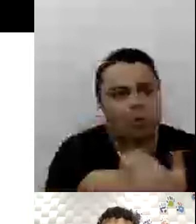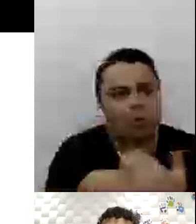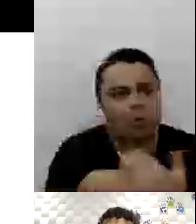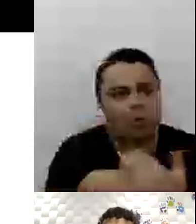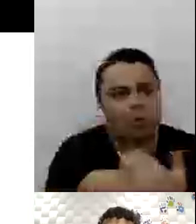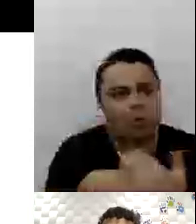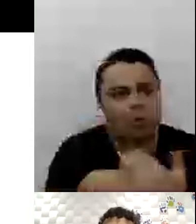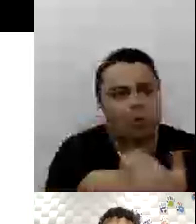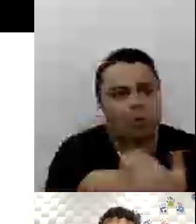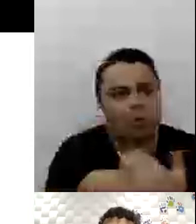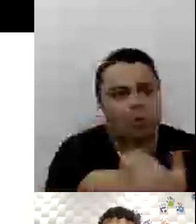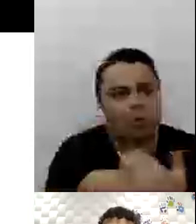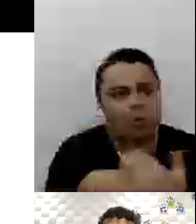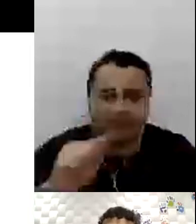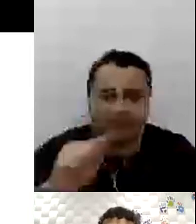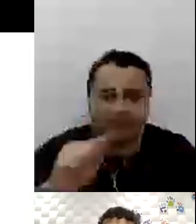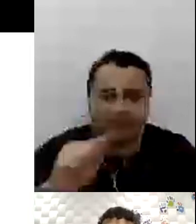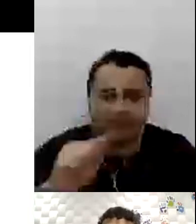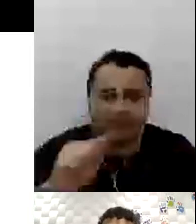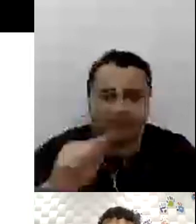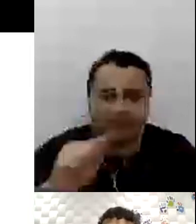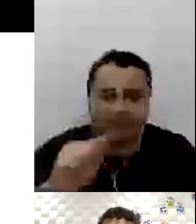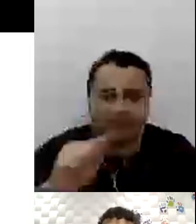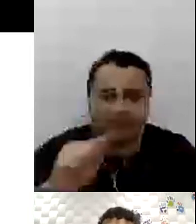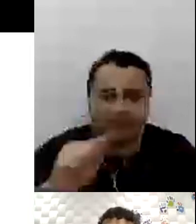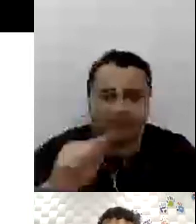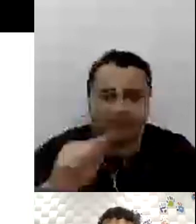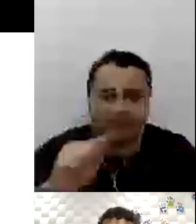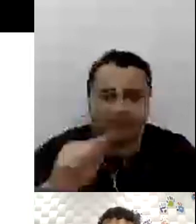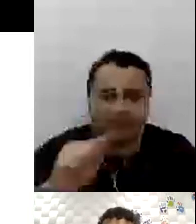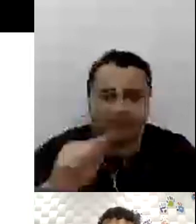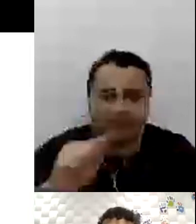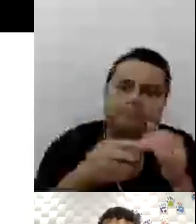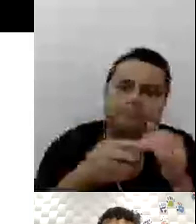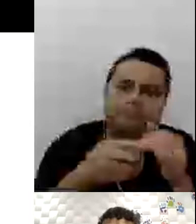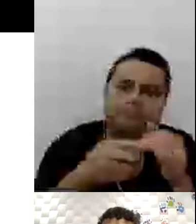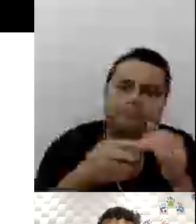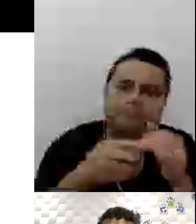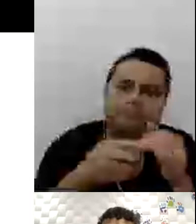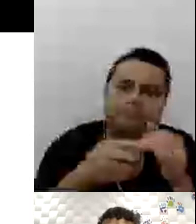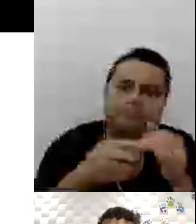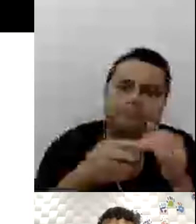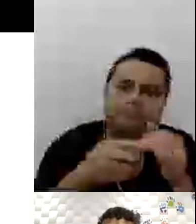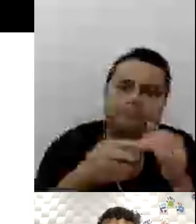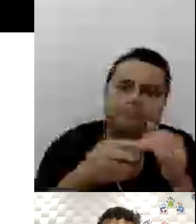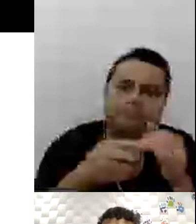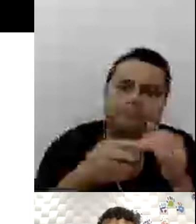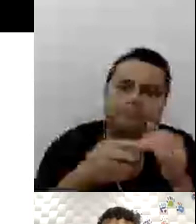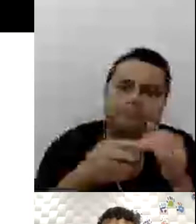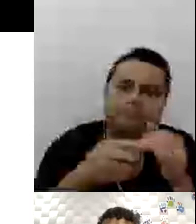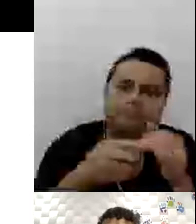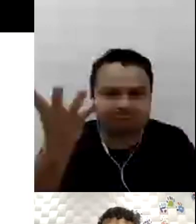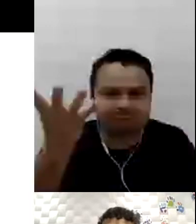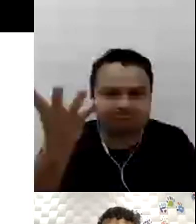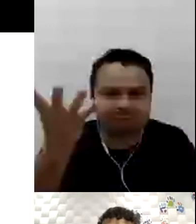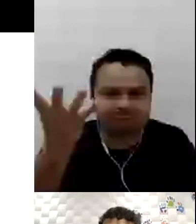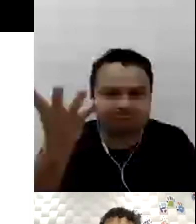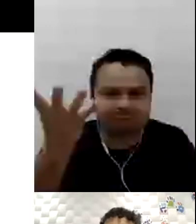para análise, a gente pode fazer análises com base em inteligência artificial, a gente pode aplicar métodos de machine learning.